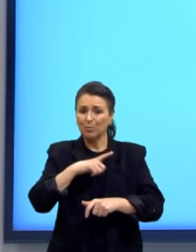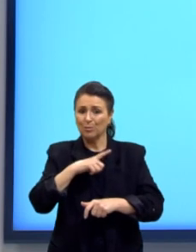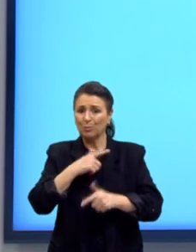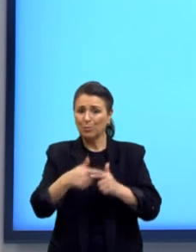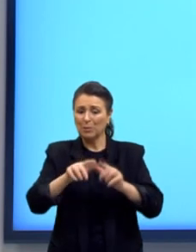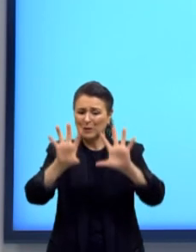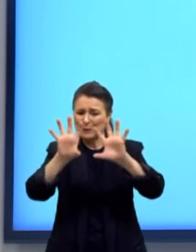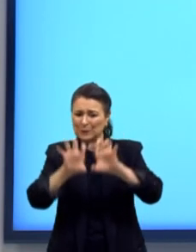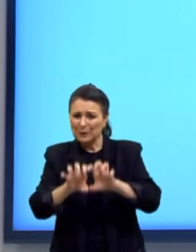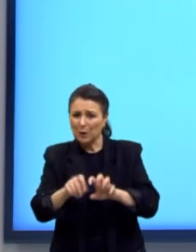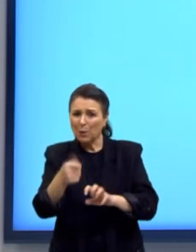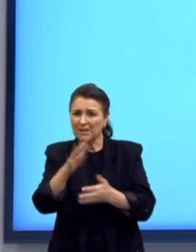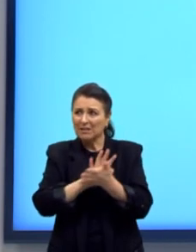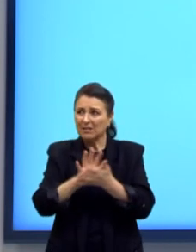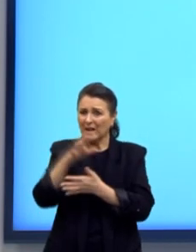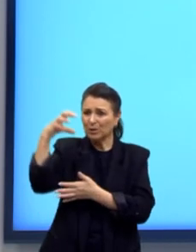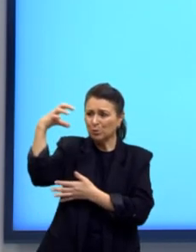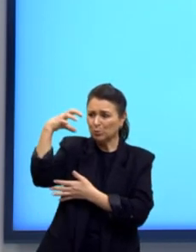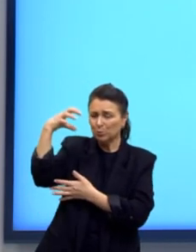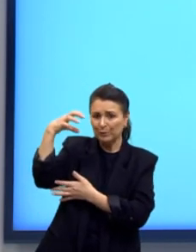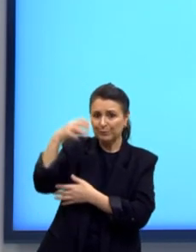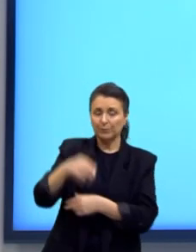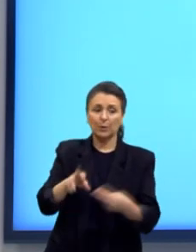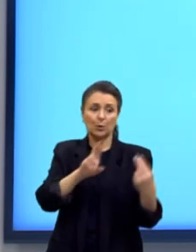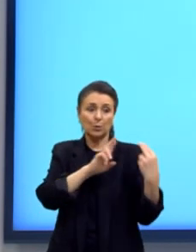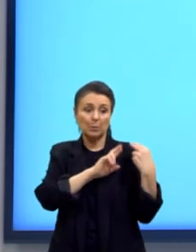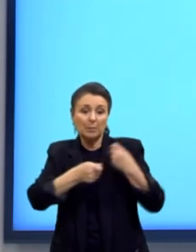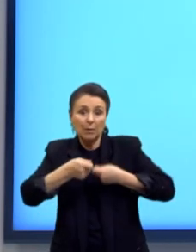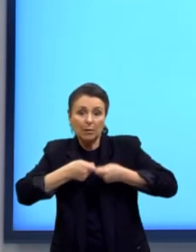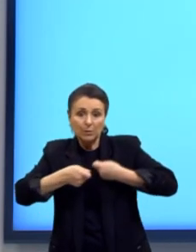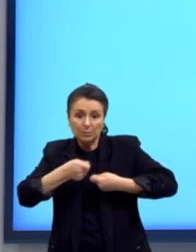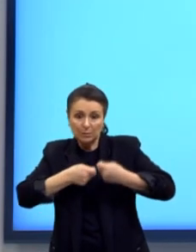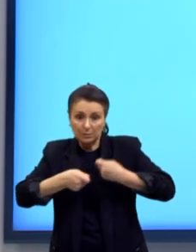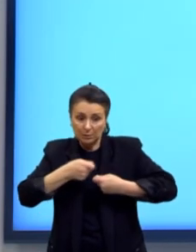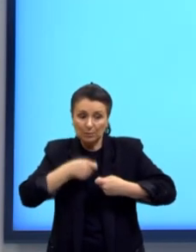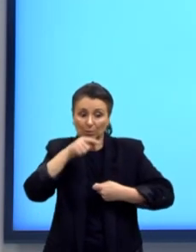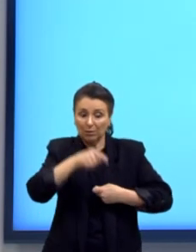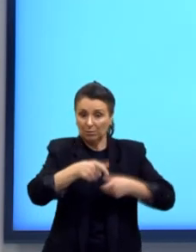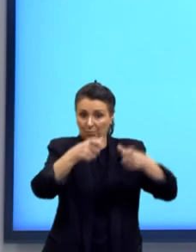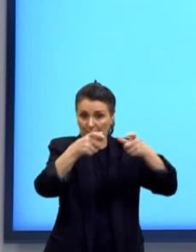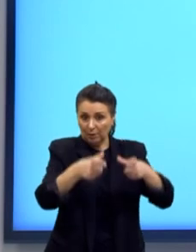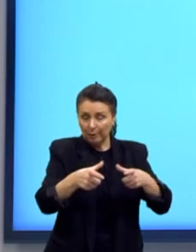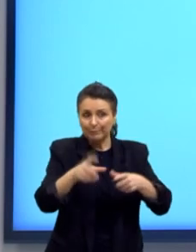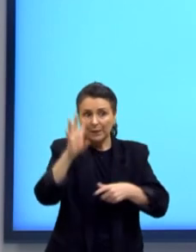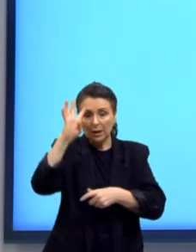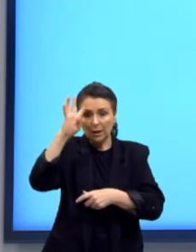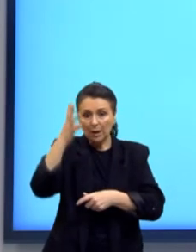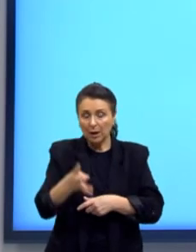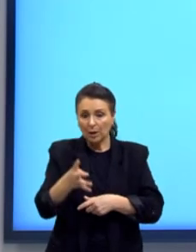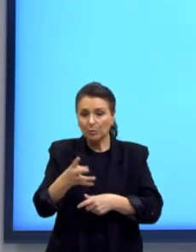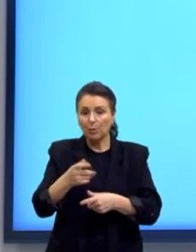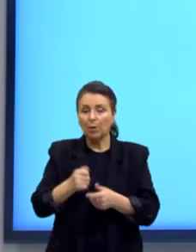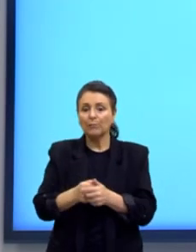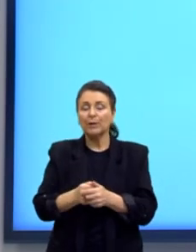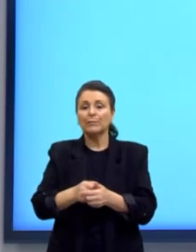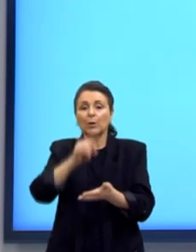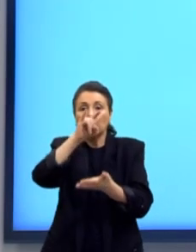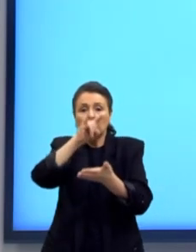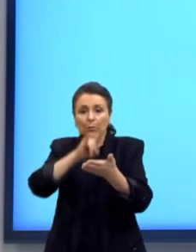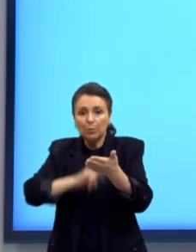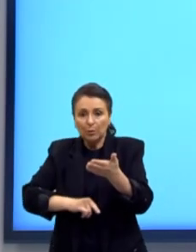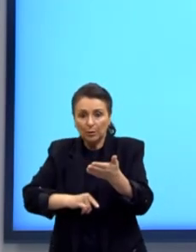seca prolongada E os responsáveis pela administração pública local decidem contratar a construção